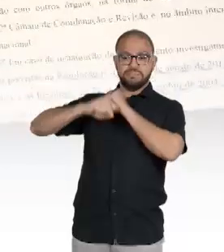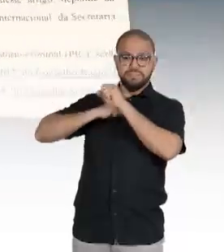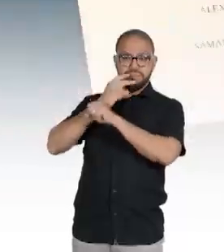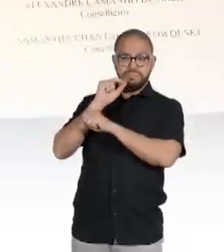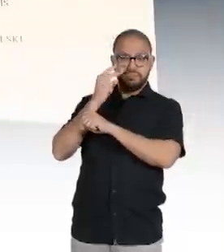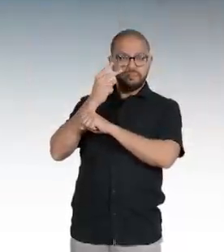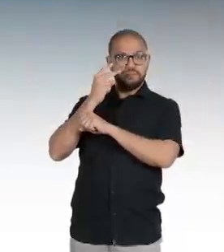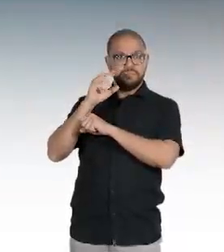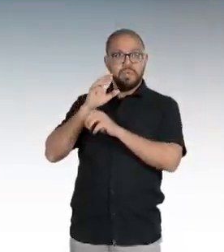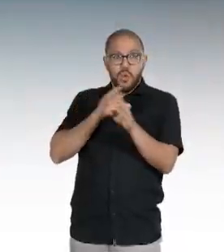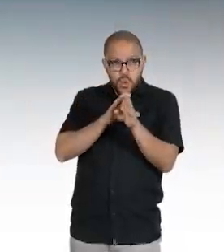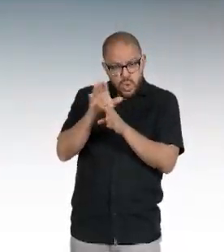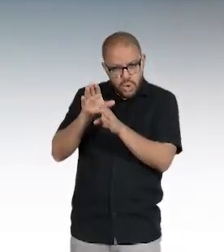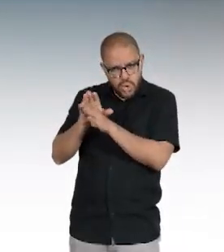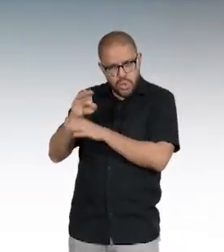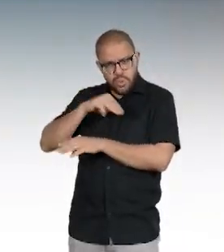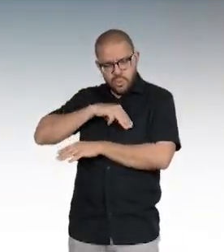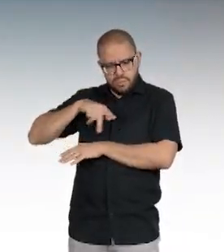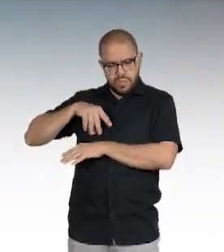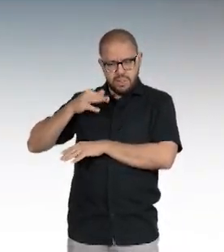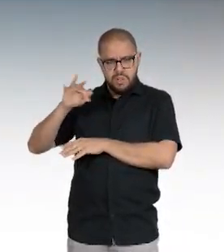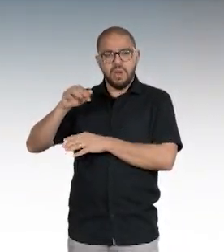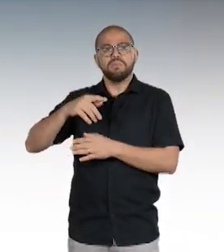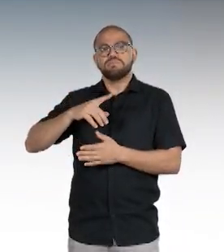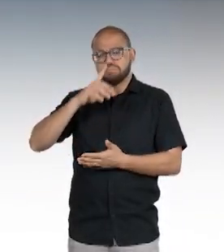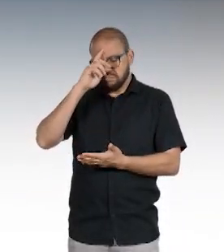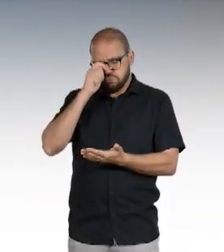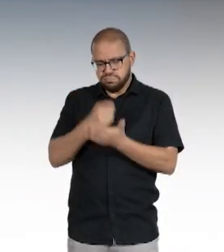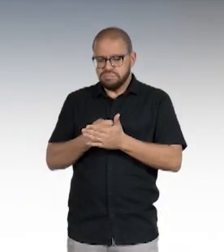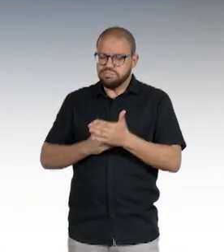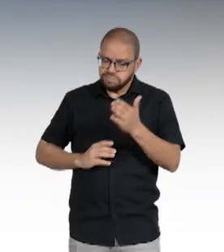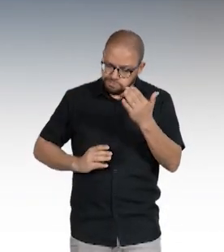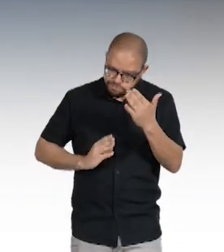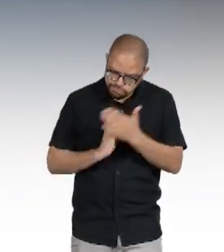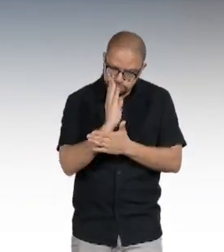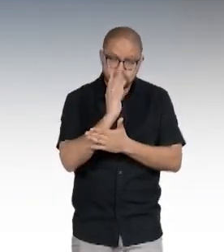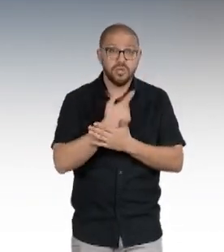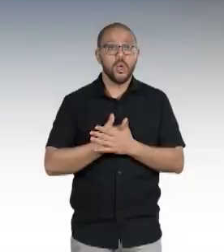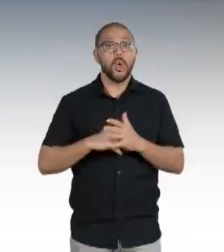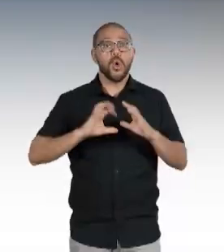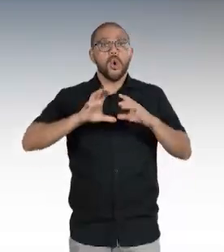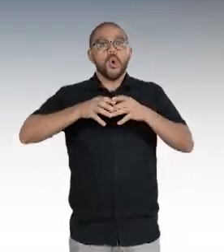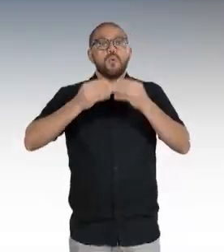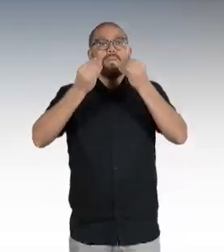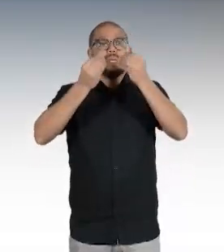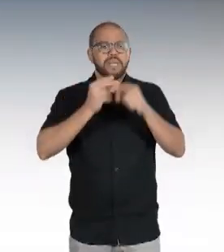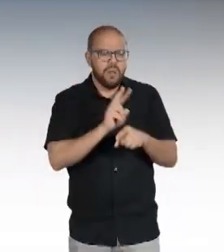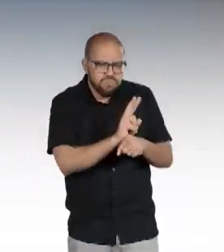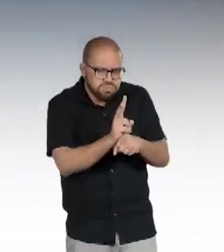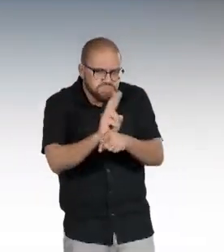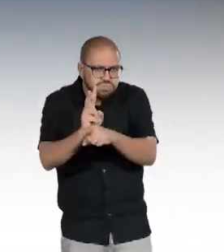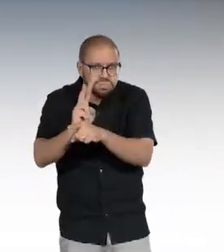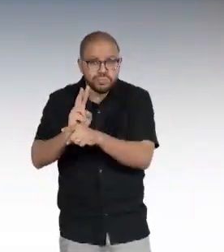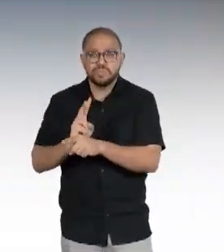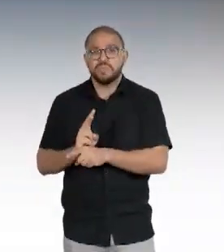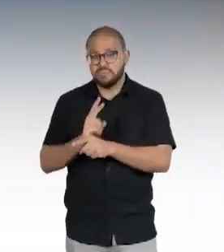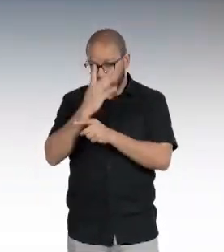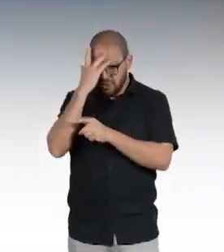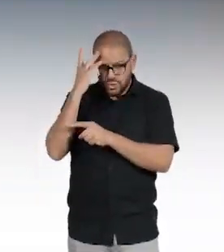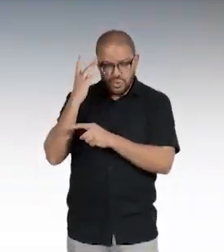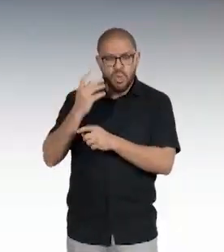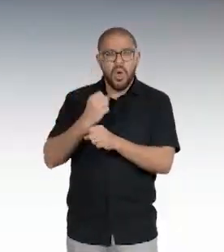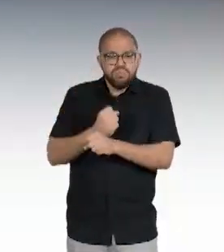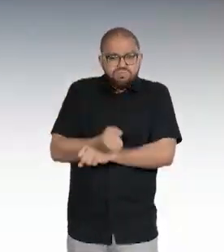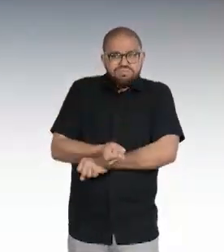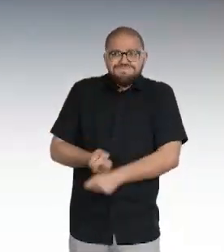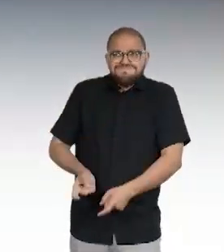Conselho Superior do MPF aprovou uma resolução criando uma Unidade Nacional de Tráfico Internacional de Pessoas